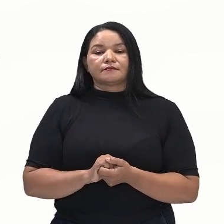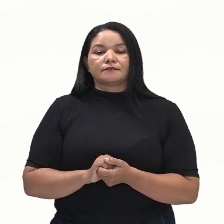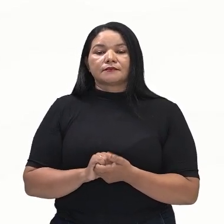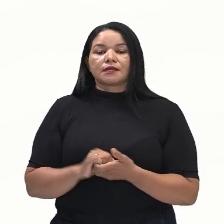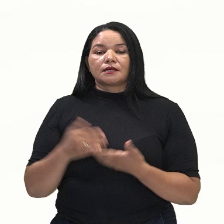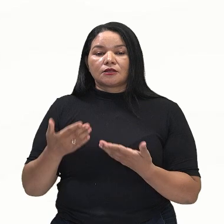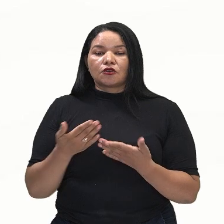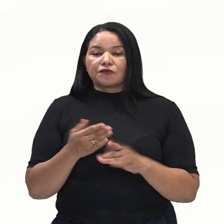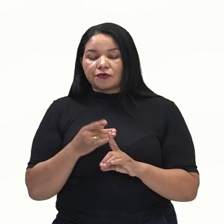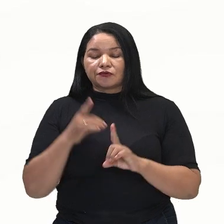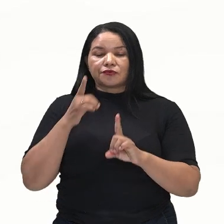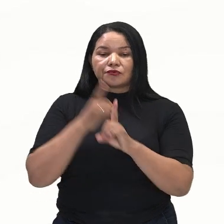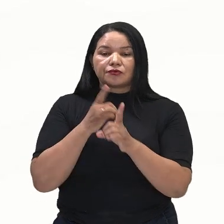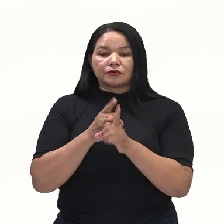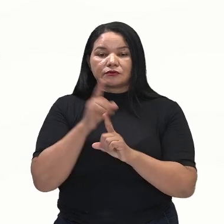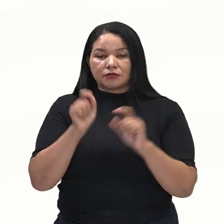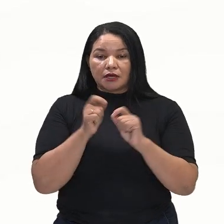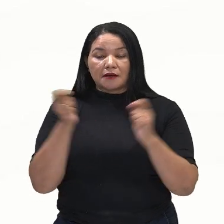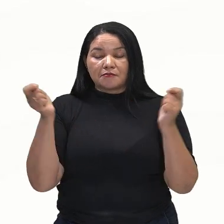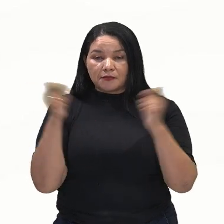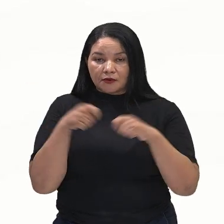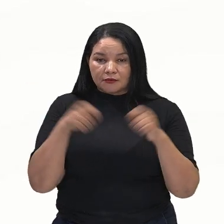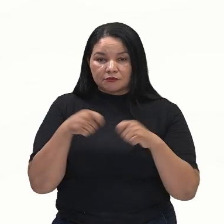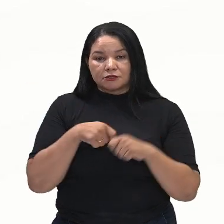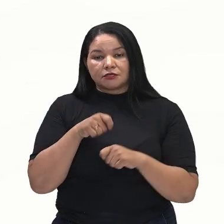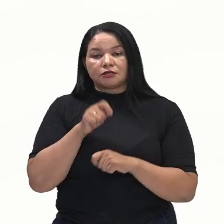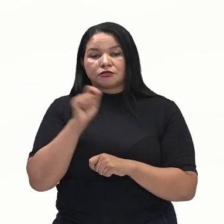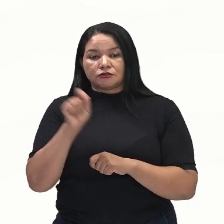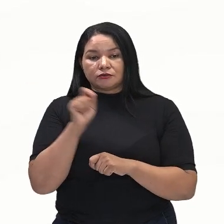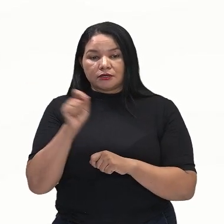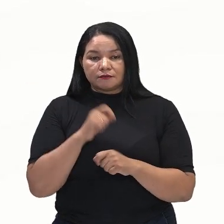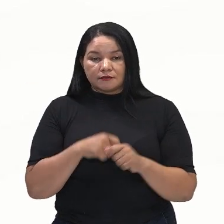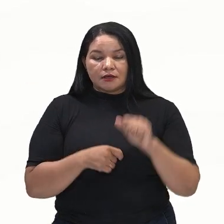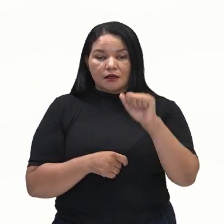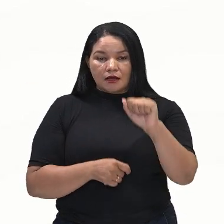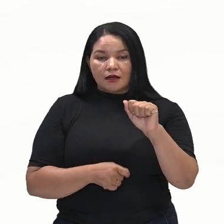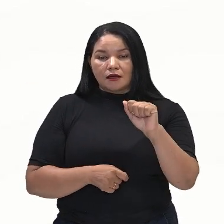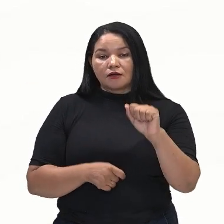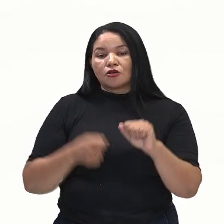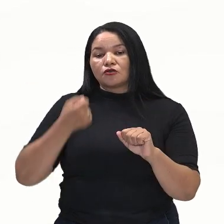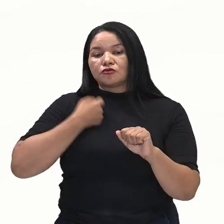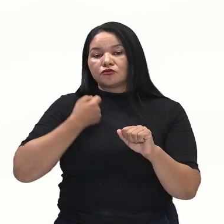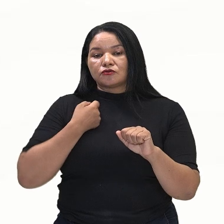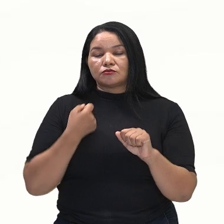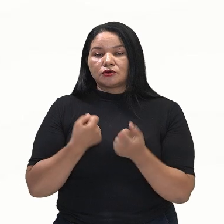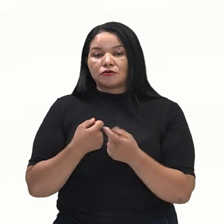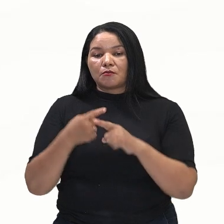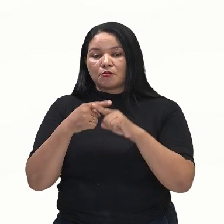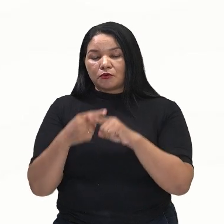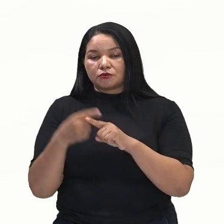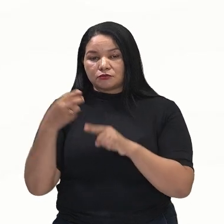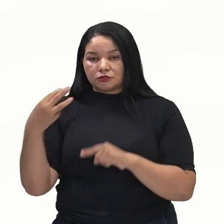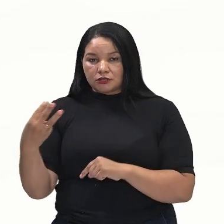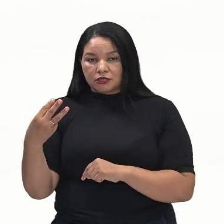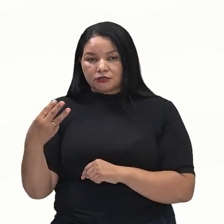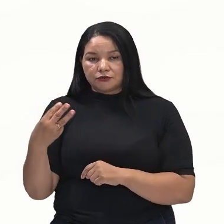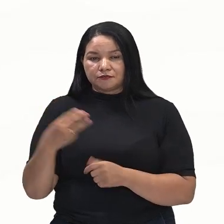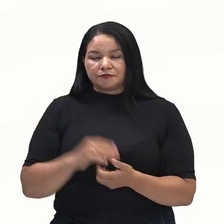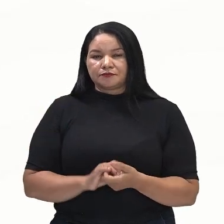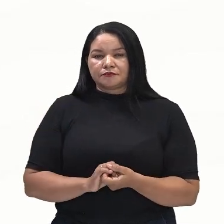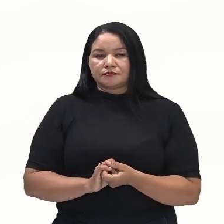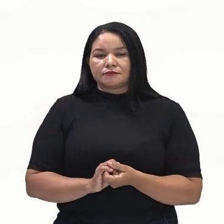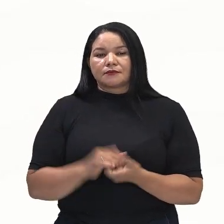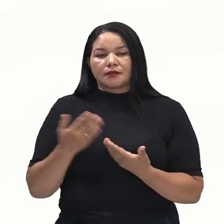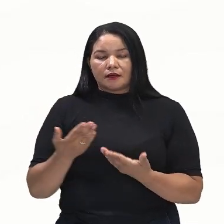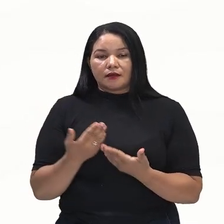Determine a probabilidade de se obter. Aí vamos lá. Letra A, um número múltiplo de 3. Turma, na